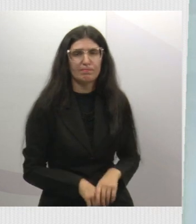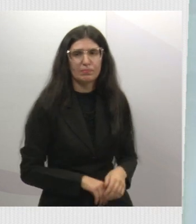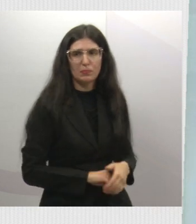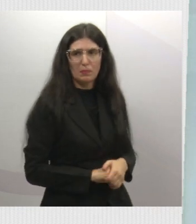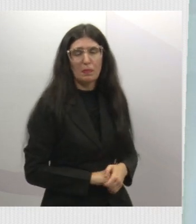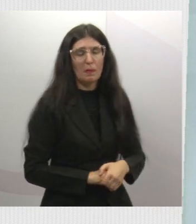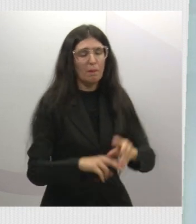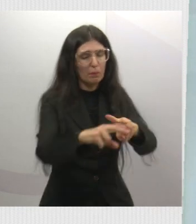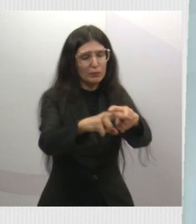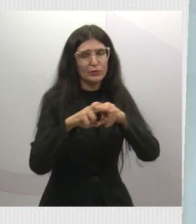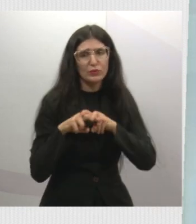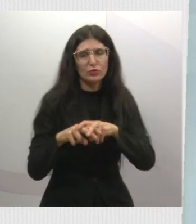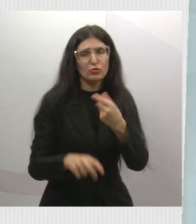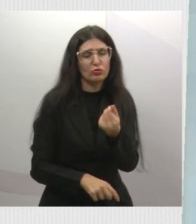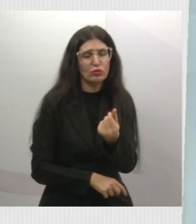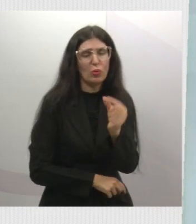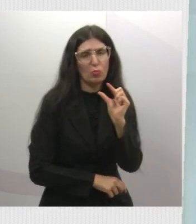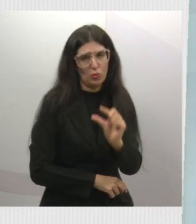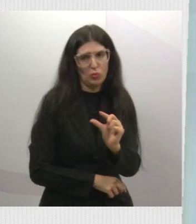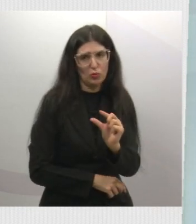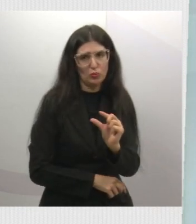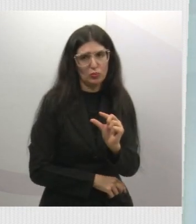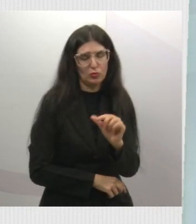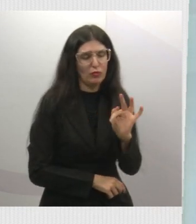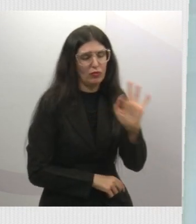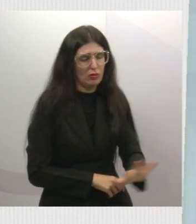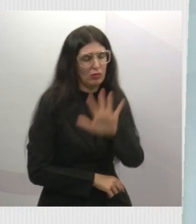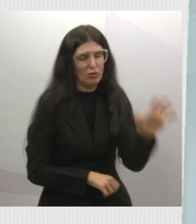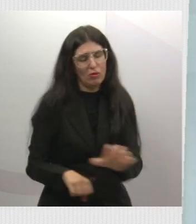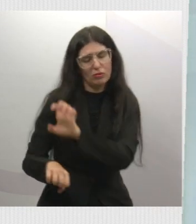menor do que era previsto.